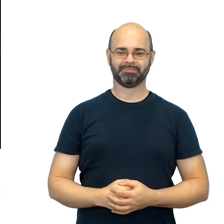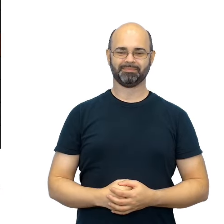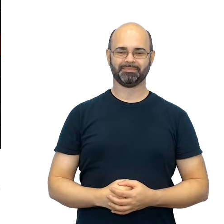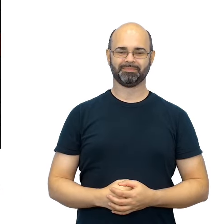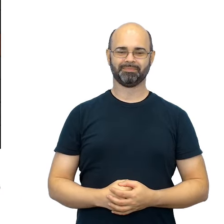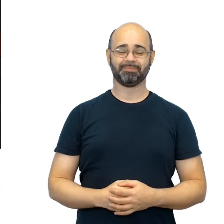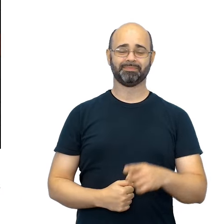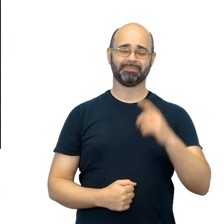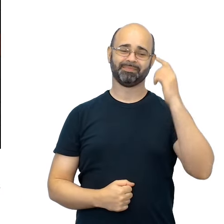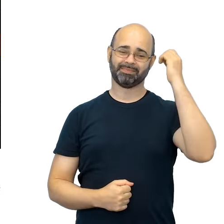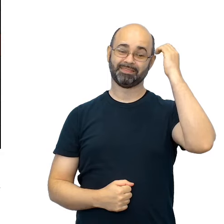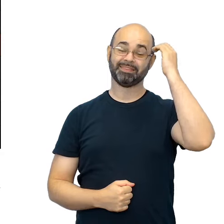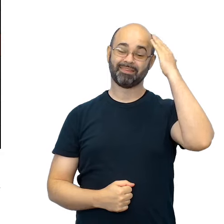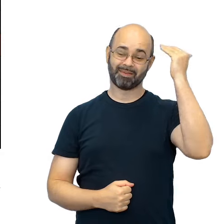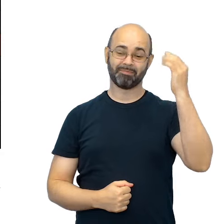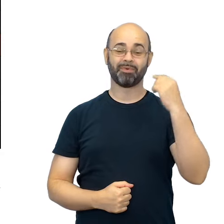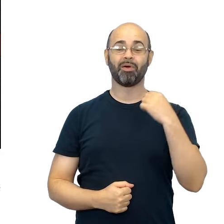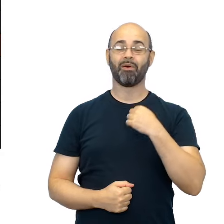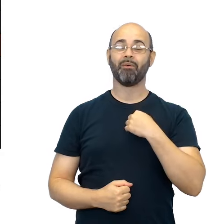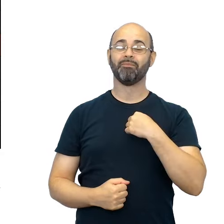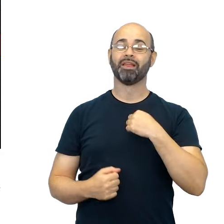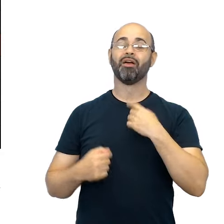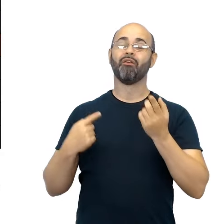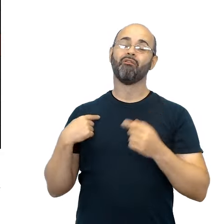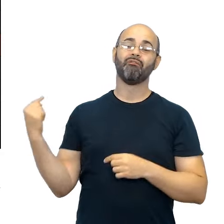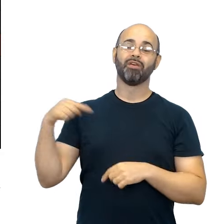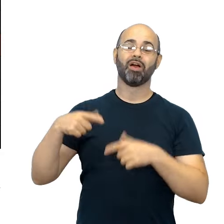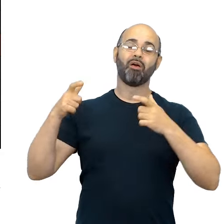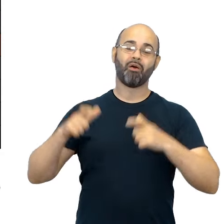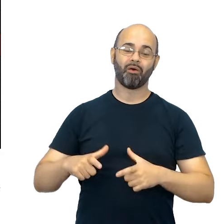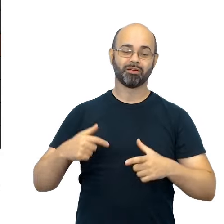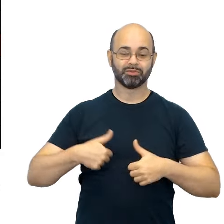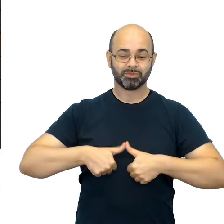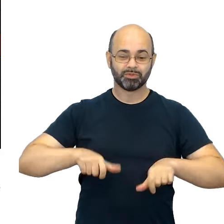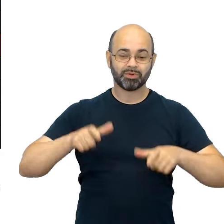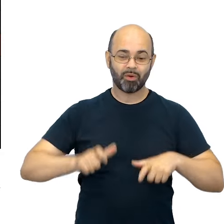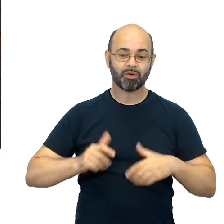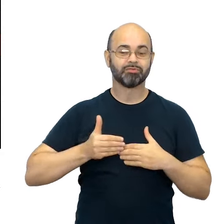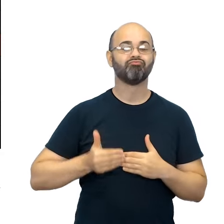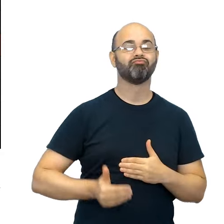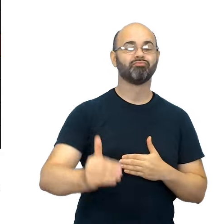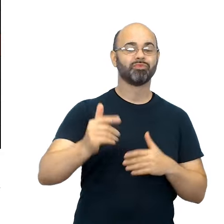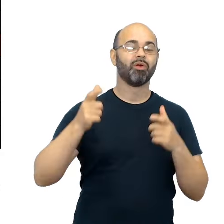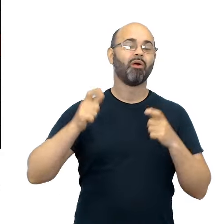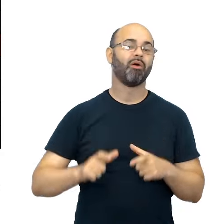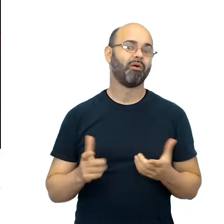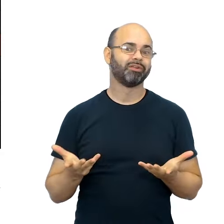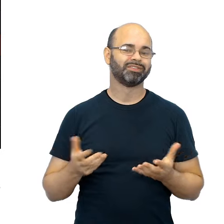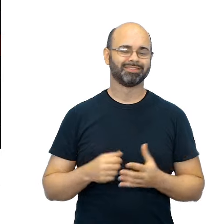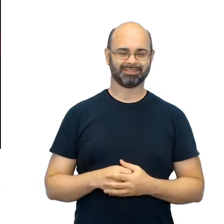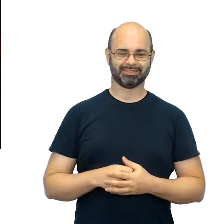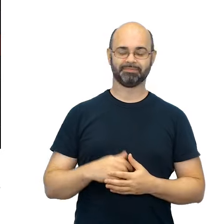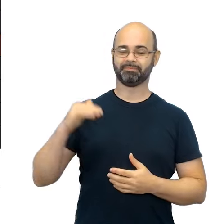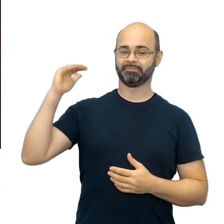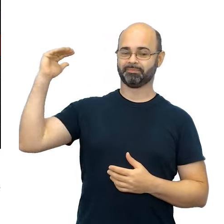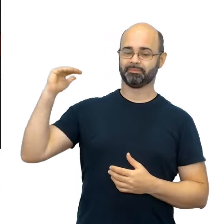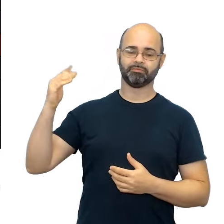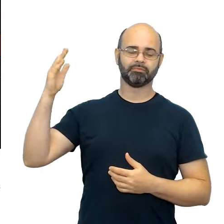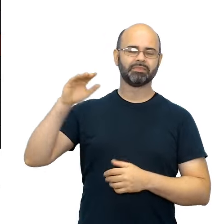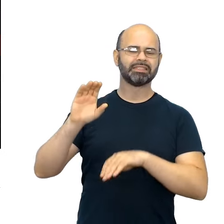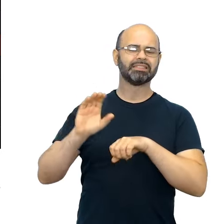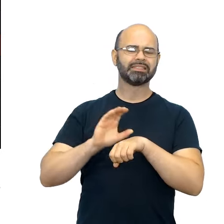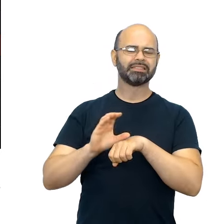aquele famoso de onde eu venho, onde eu estou e para onde eu vou, né? Então, toda essa parte cinza é o que já foi,